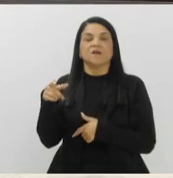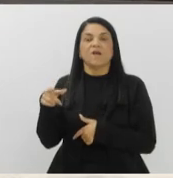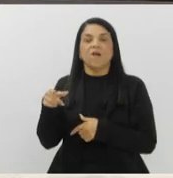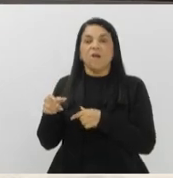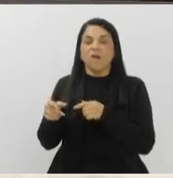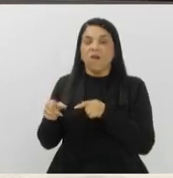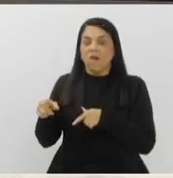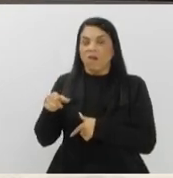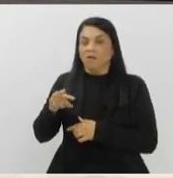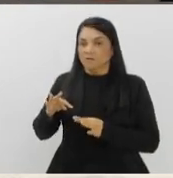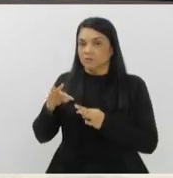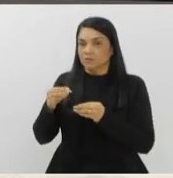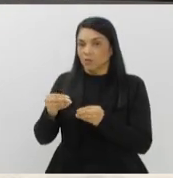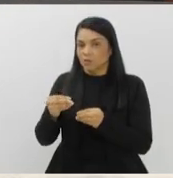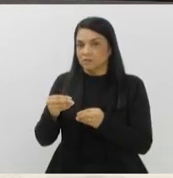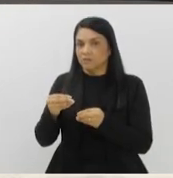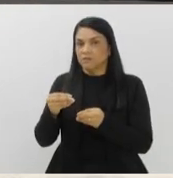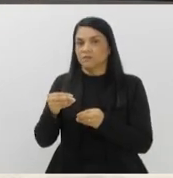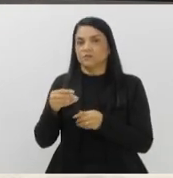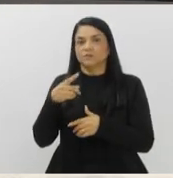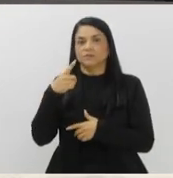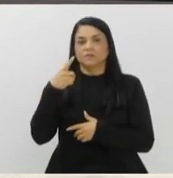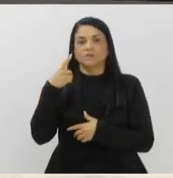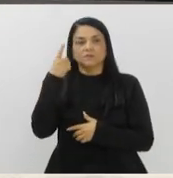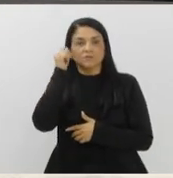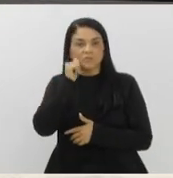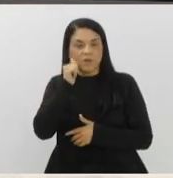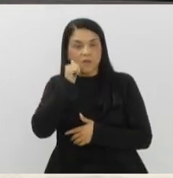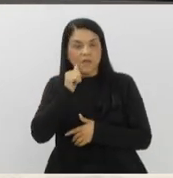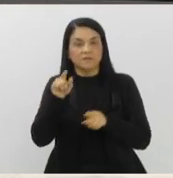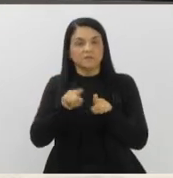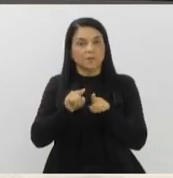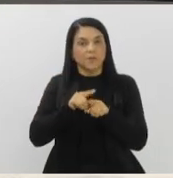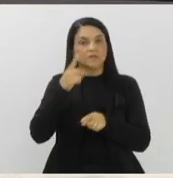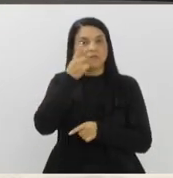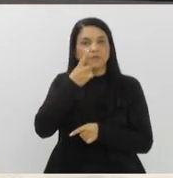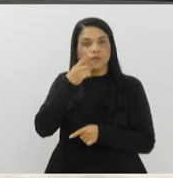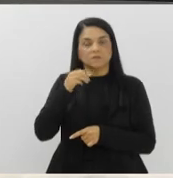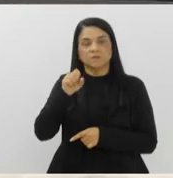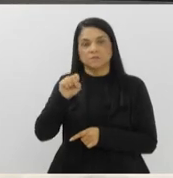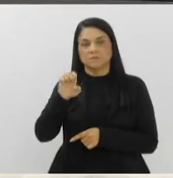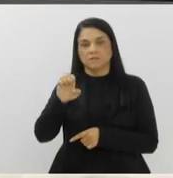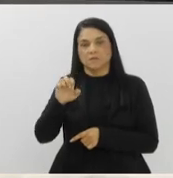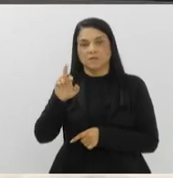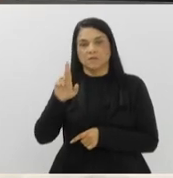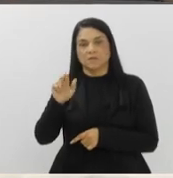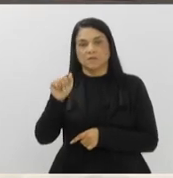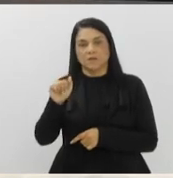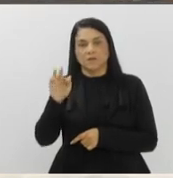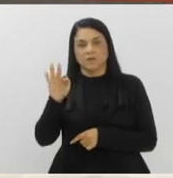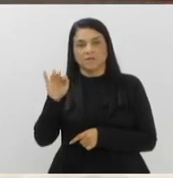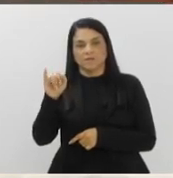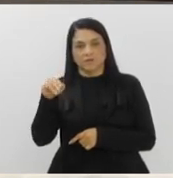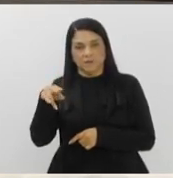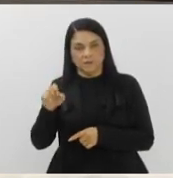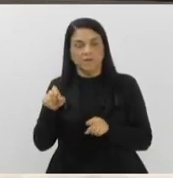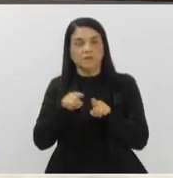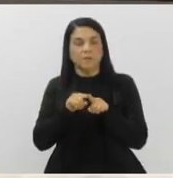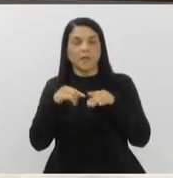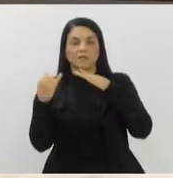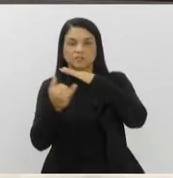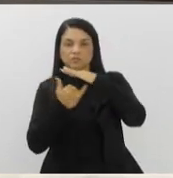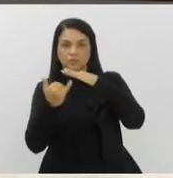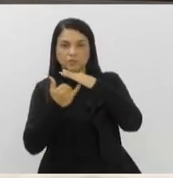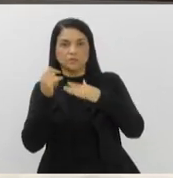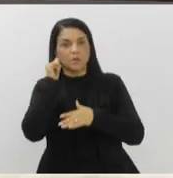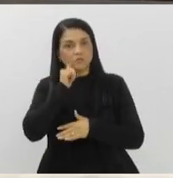as mulheres que estão aqui representando as organizações de trabalhadoras, mas também das instituições